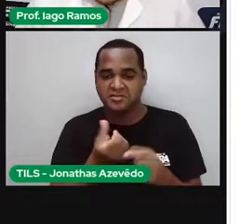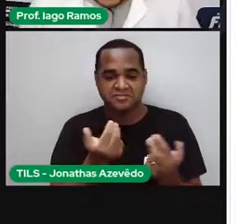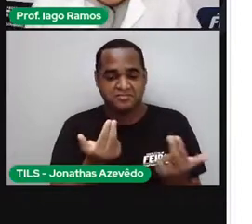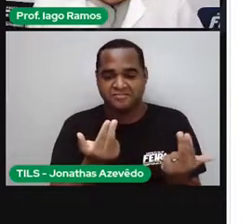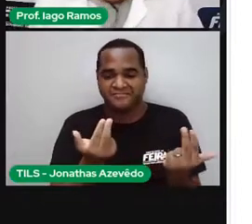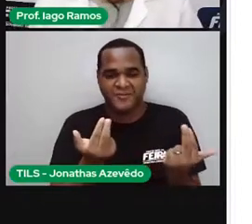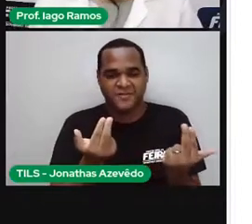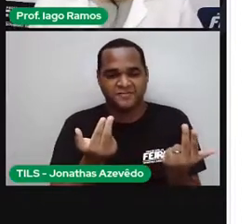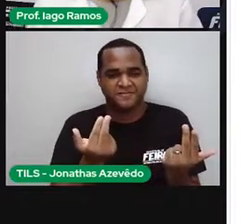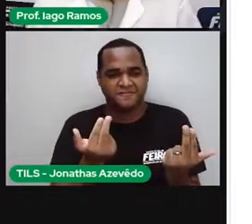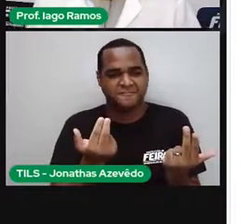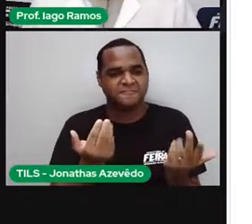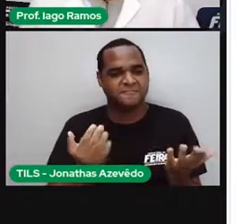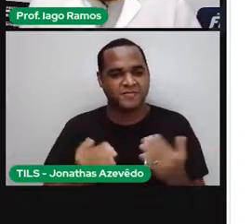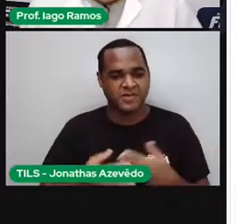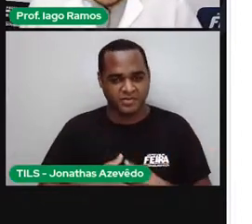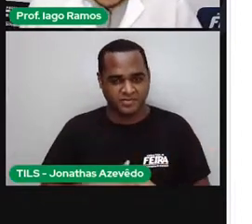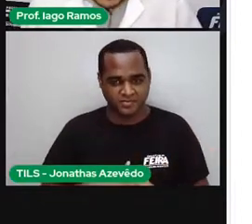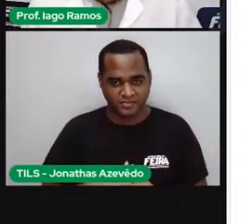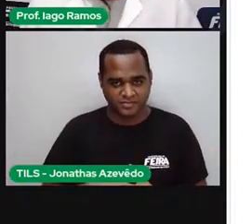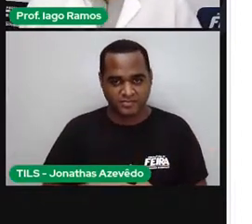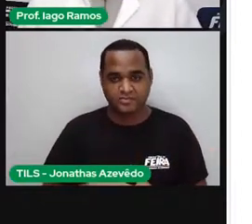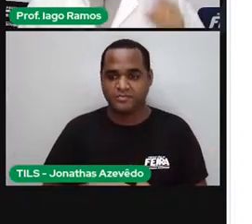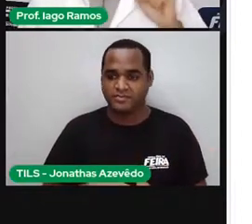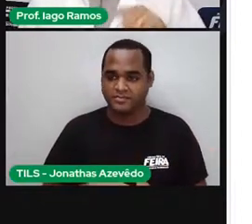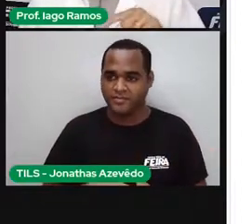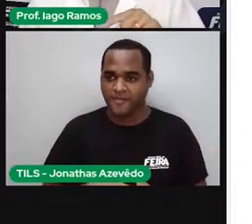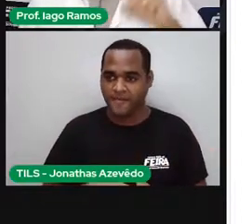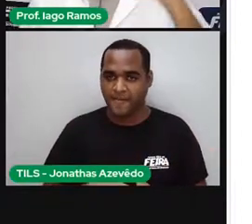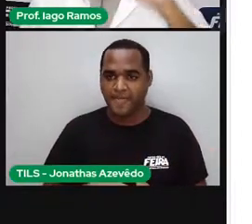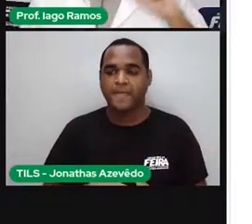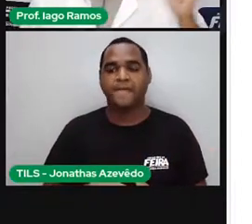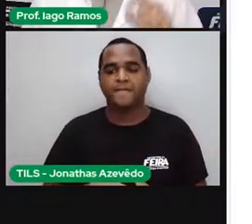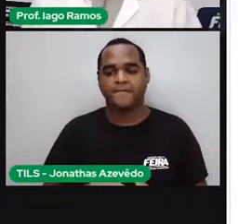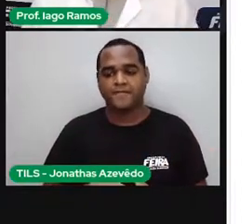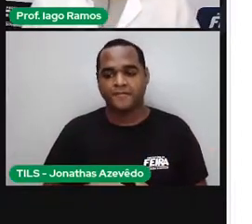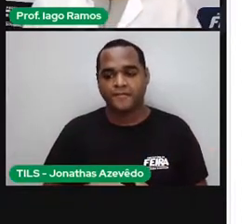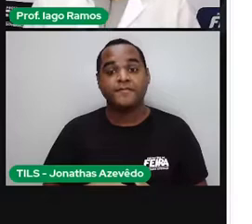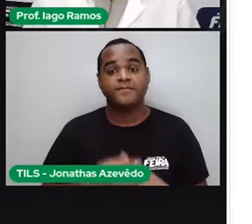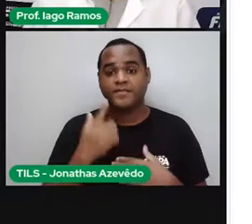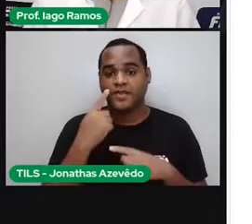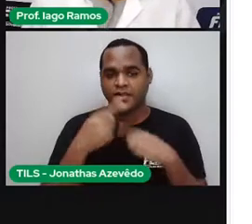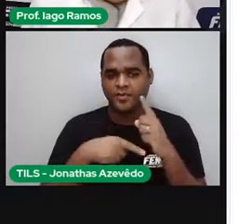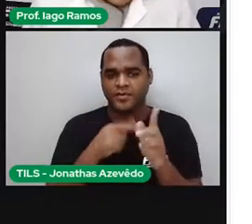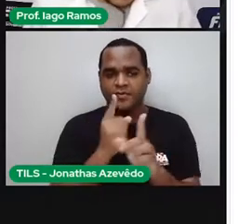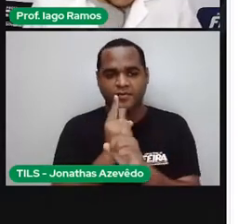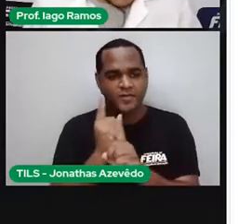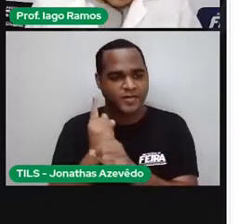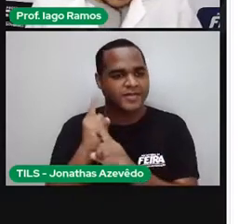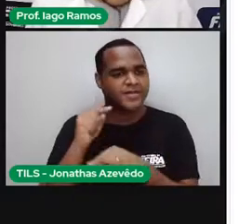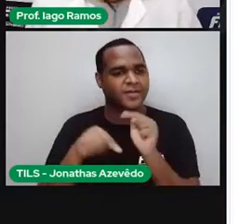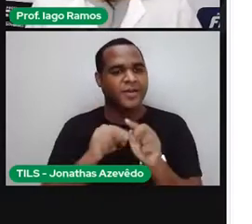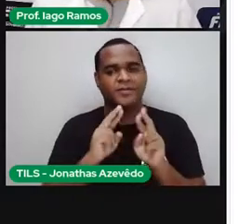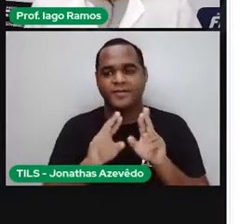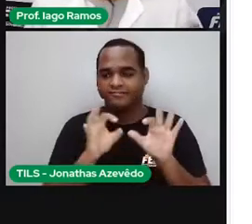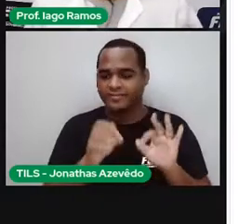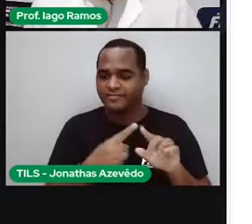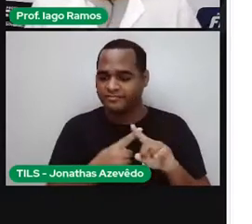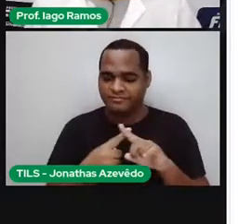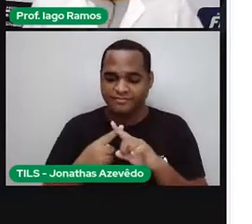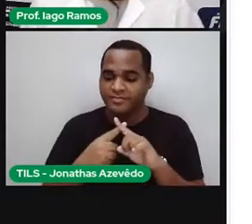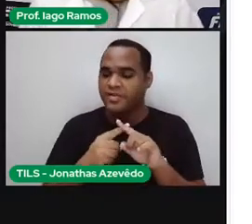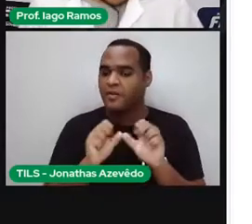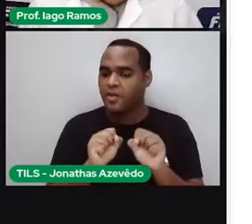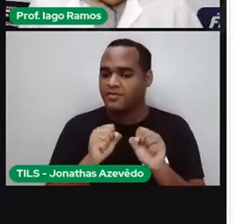vezes 7 tem o mesmo resultado depois disso depois que você encontrar o resultado dessa multiplicação você